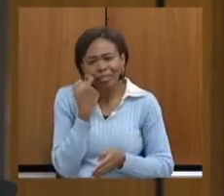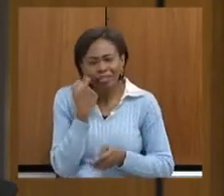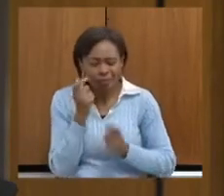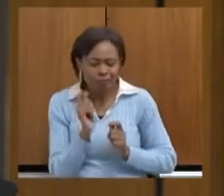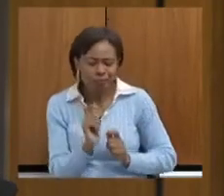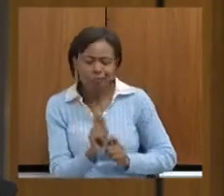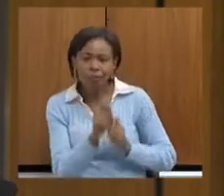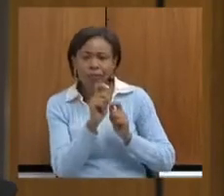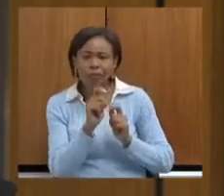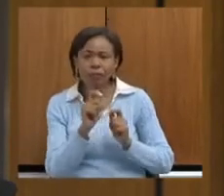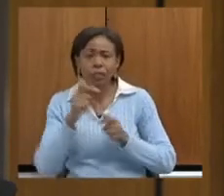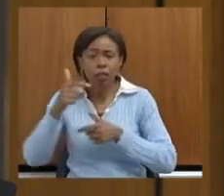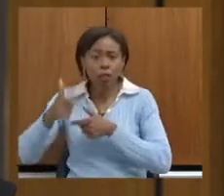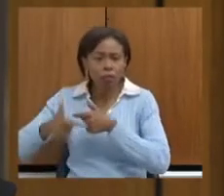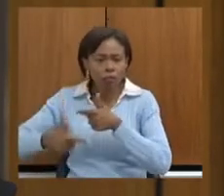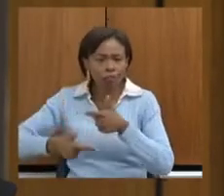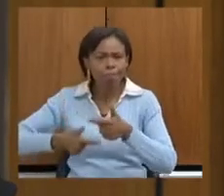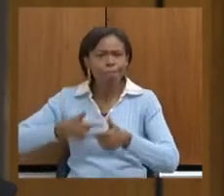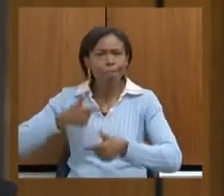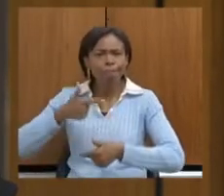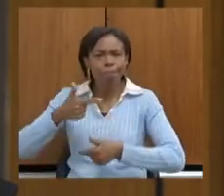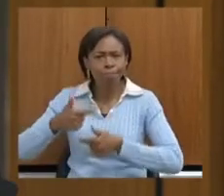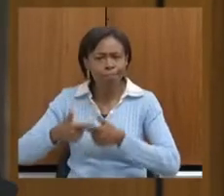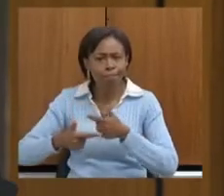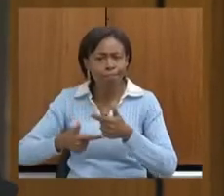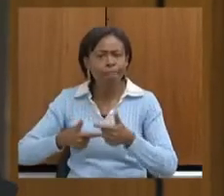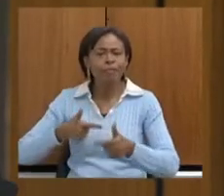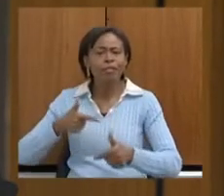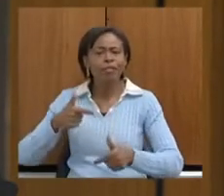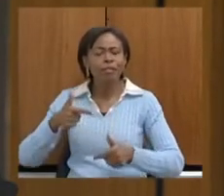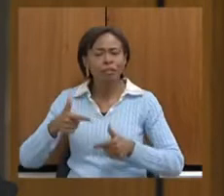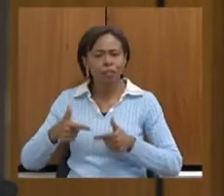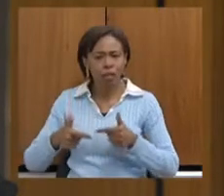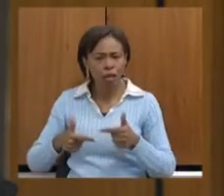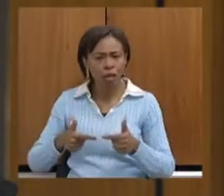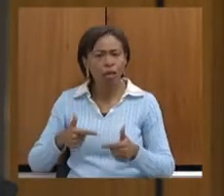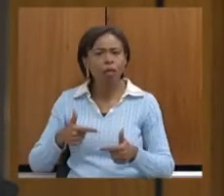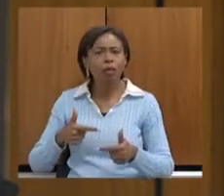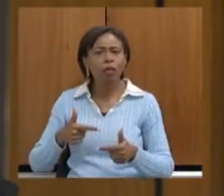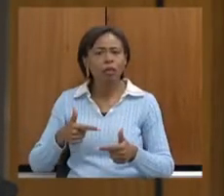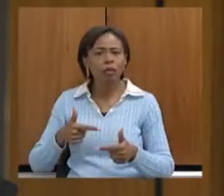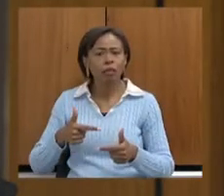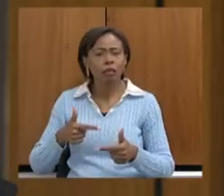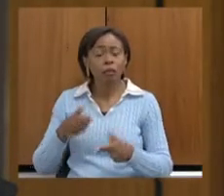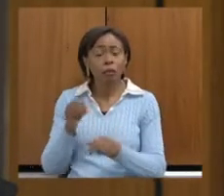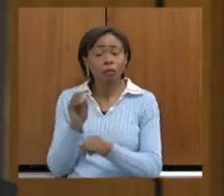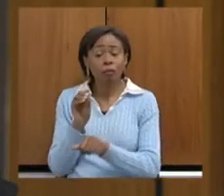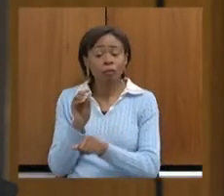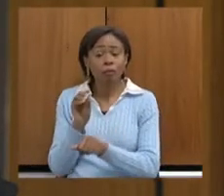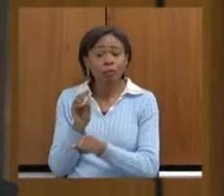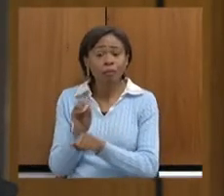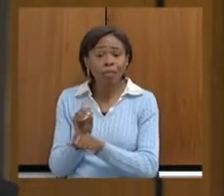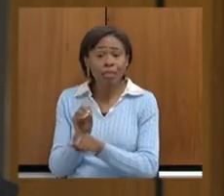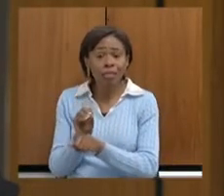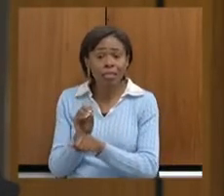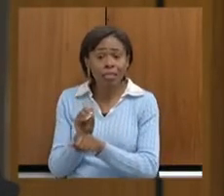tá trabalhando é através para criar